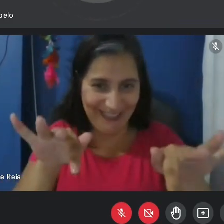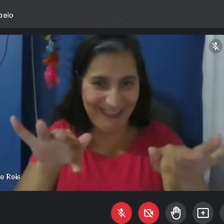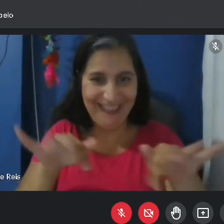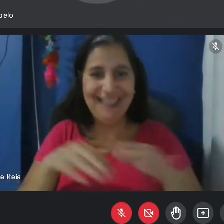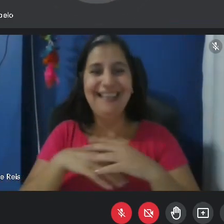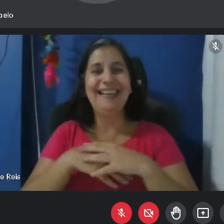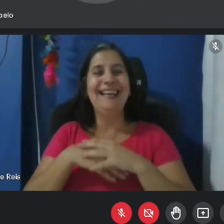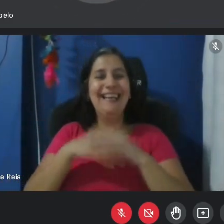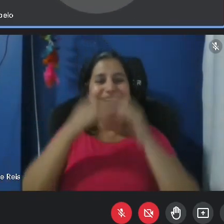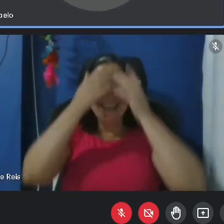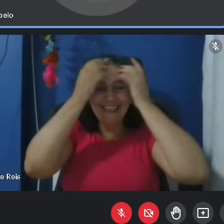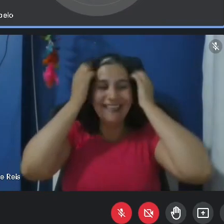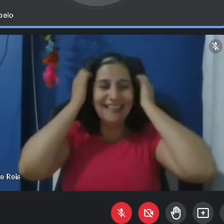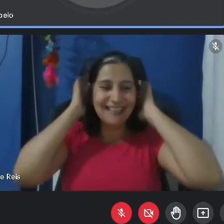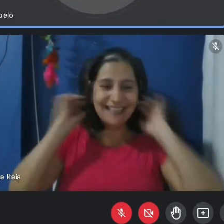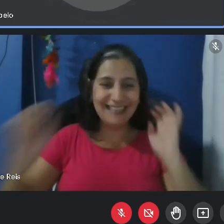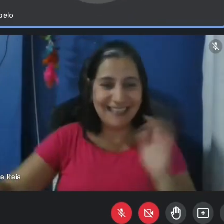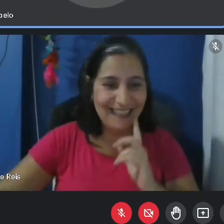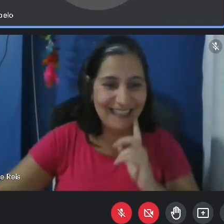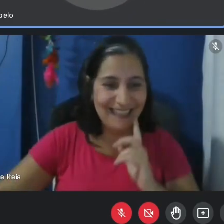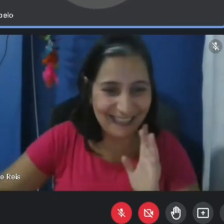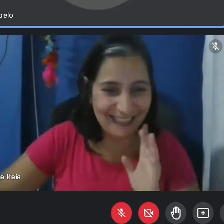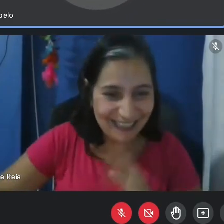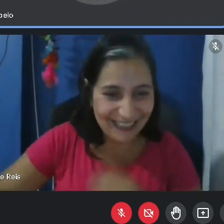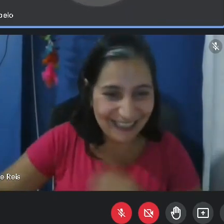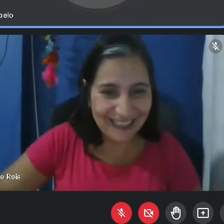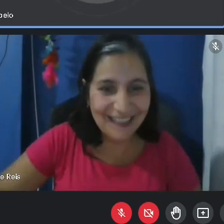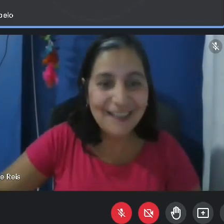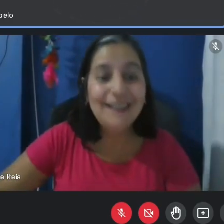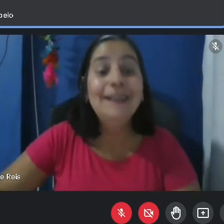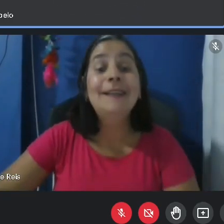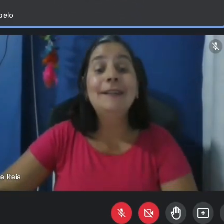Então, já falta pouquinho para finalizar, né?